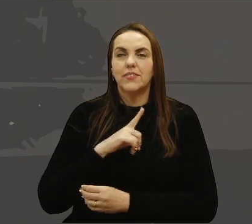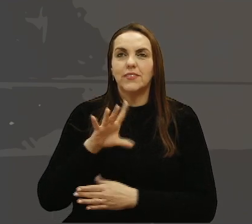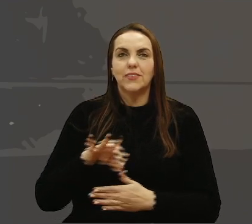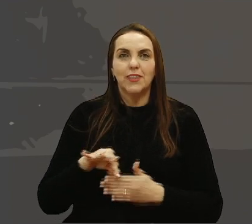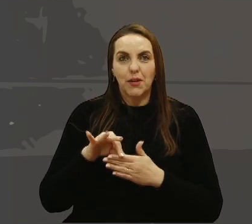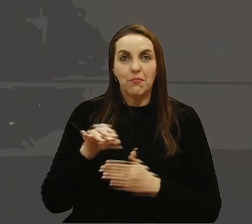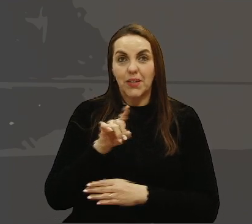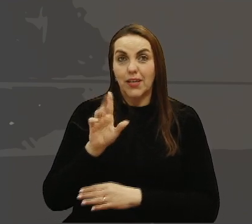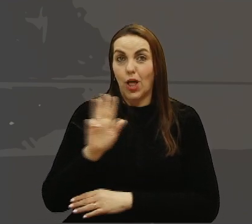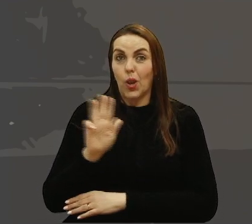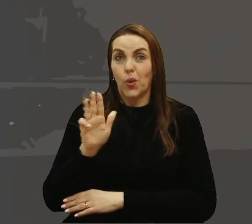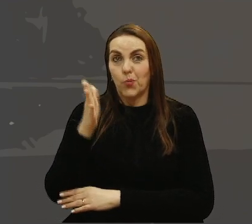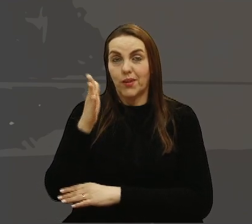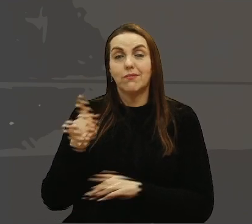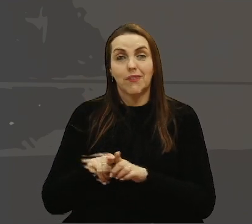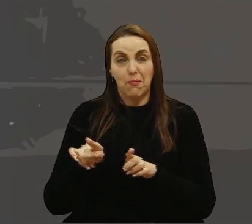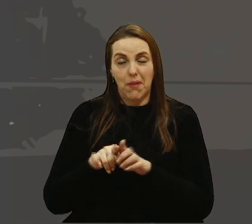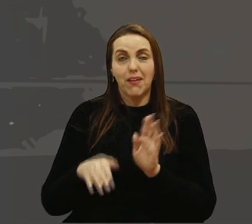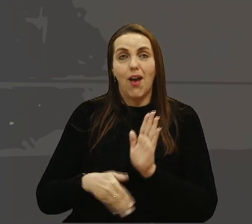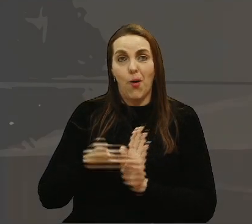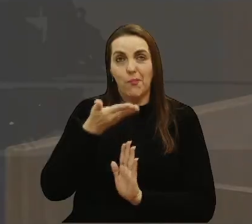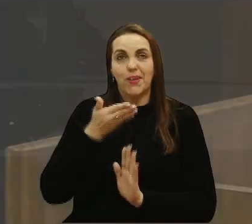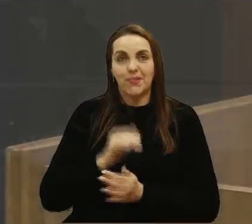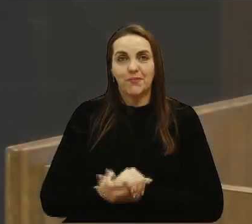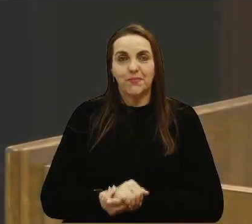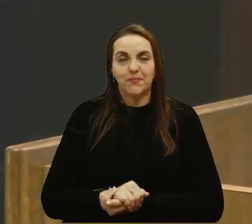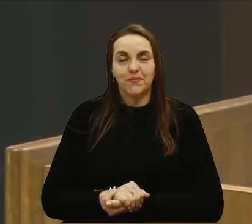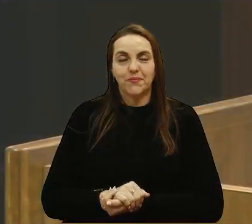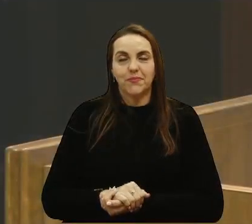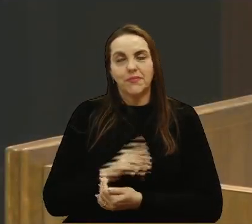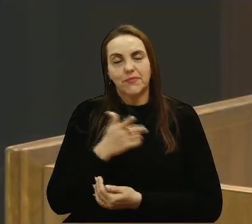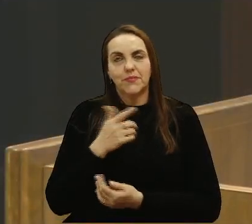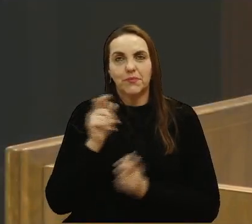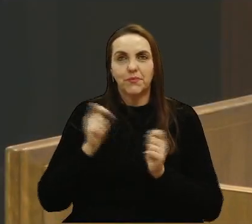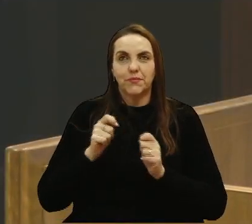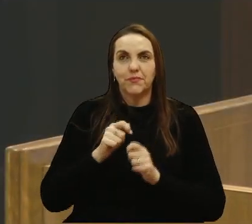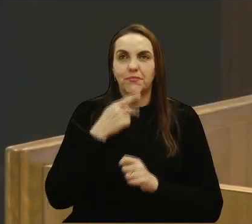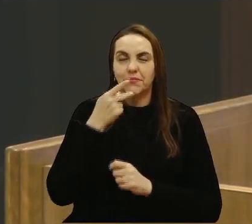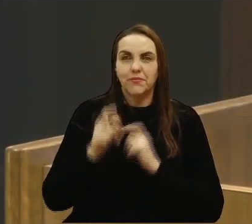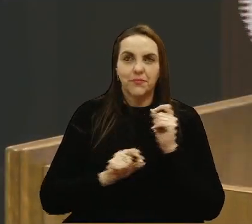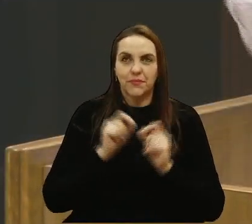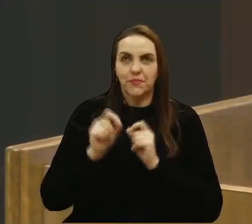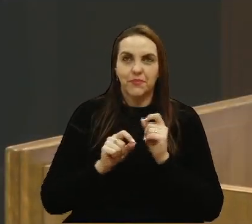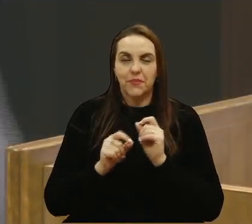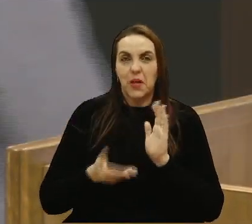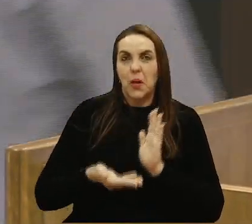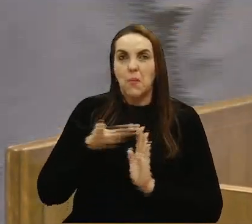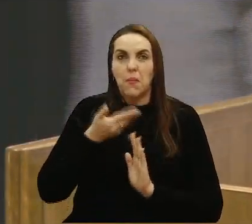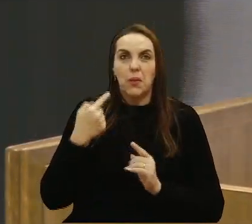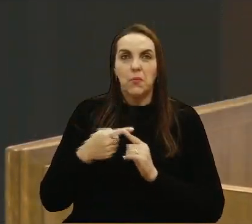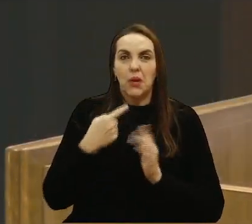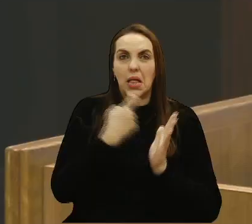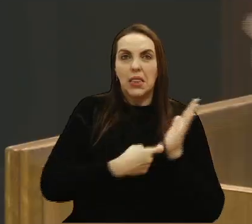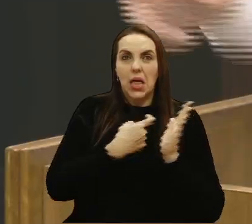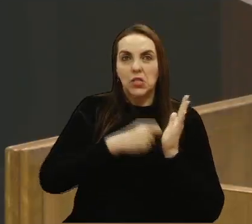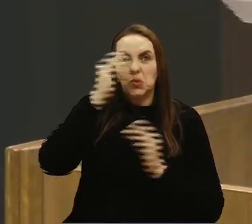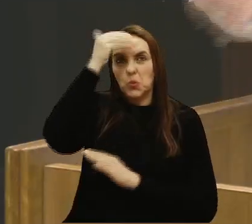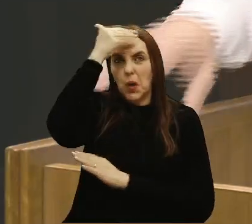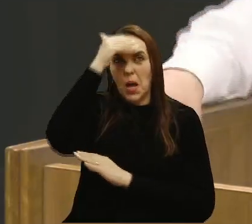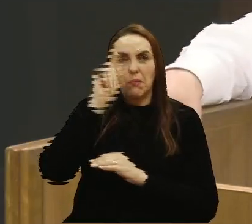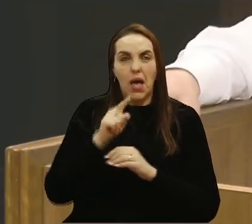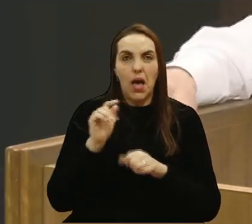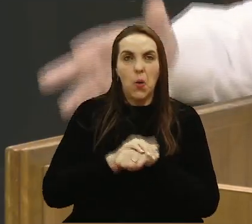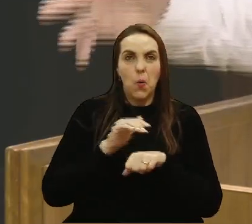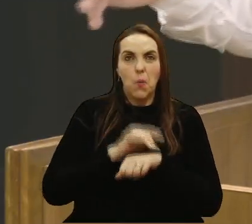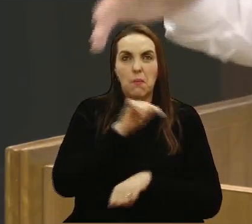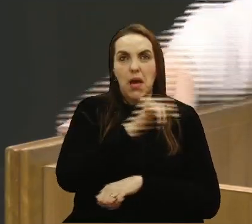Lula. Teve aumento também. E aí muitos podem dizer o seguinte: não, esse aumento foi devido à taxação do Trump. É o Trump que é o